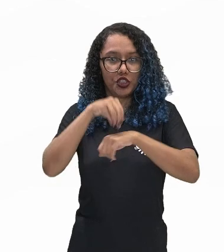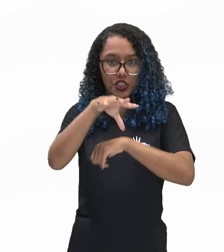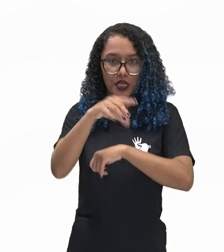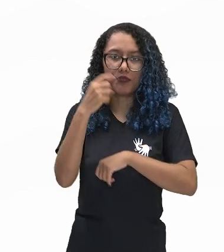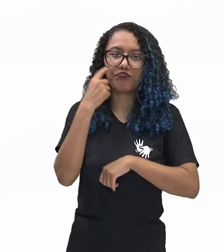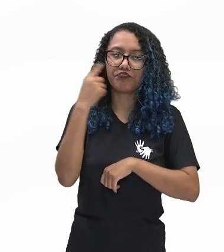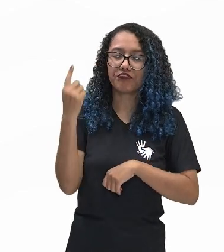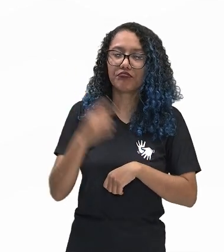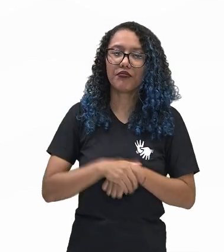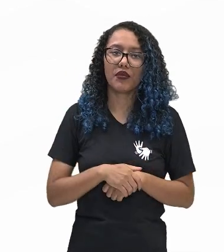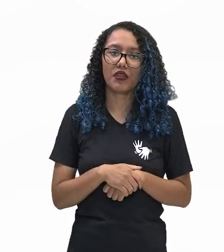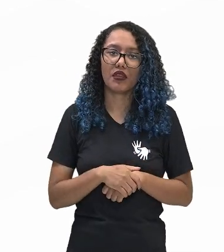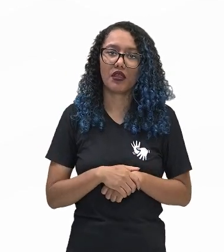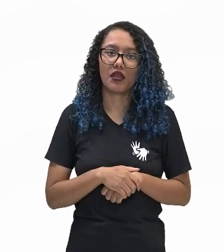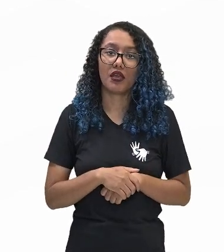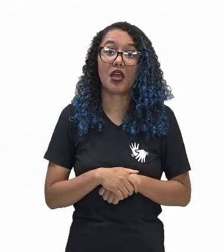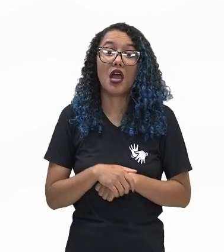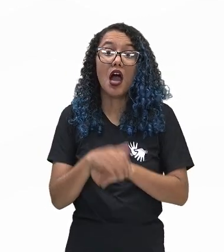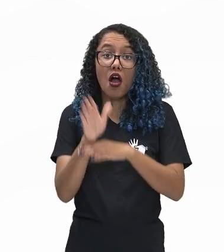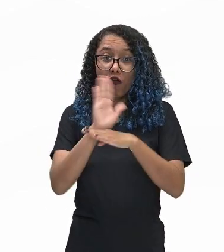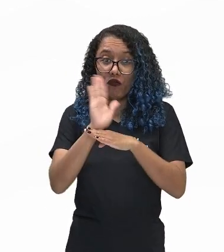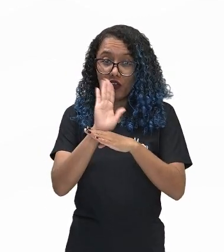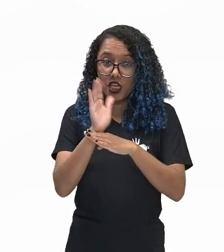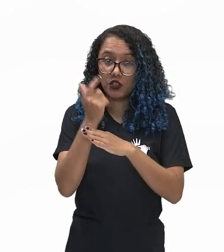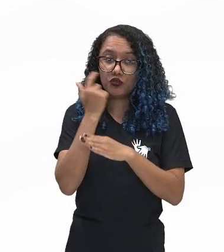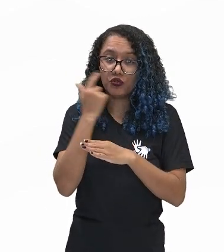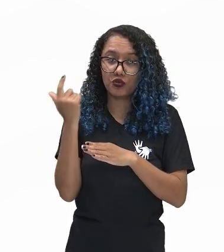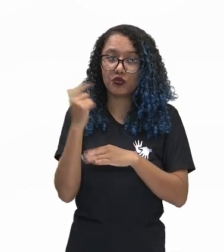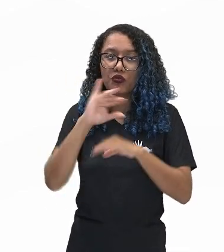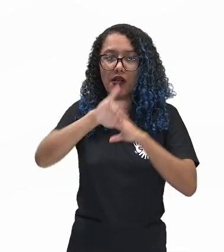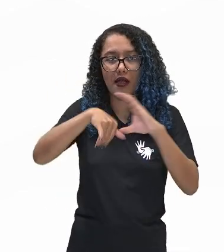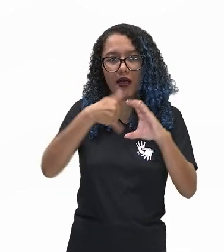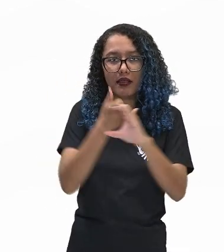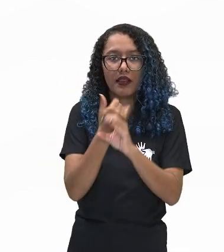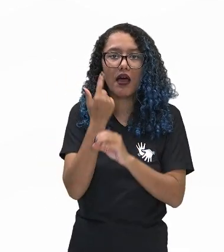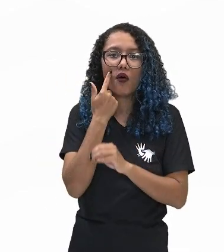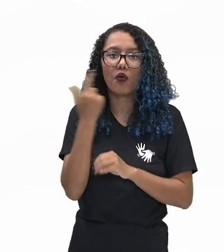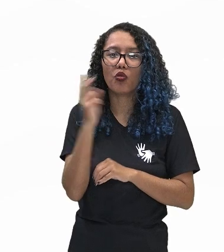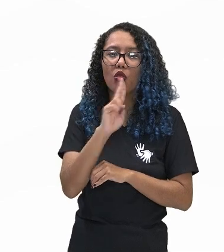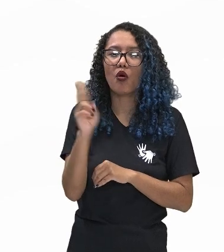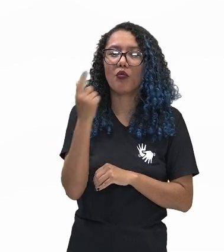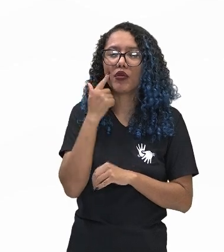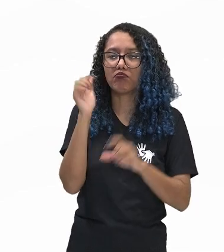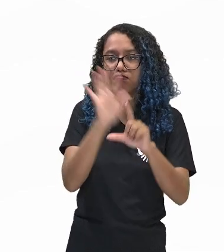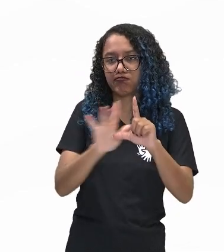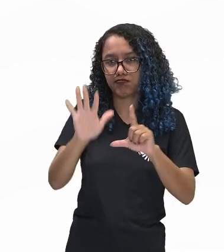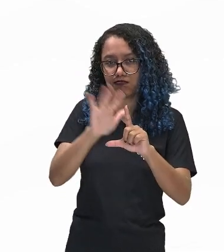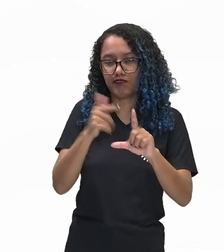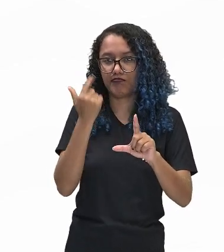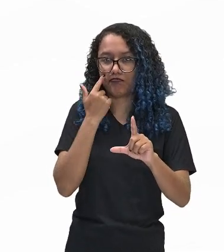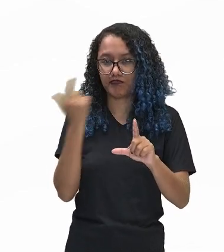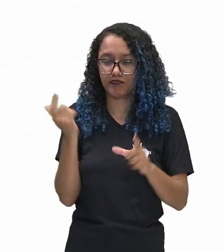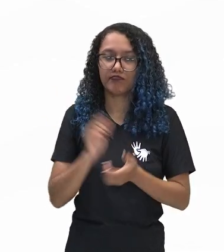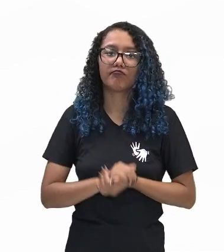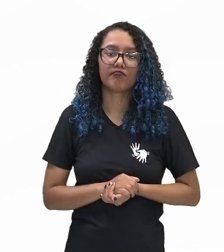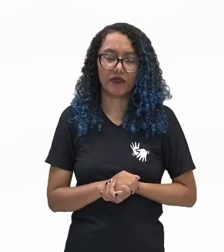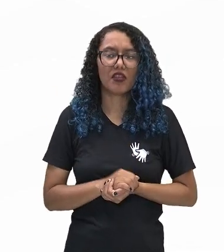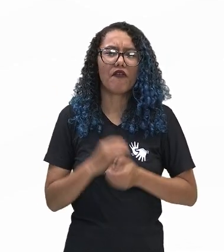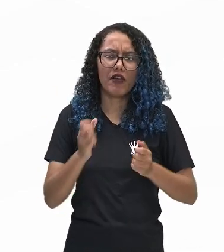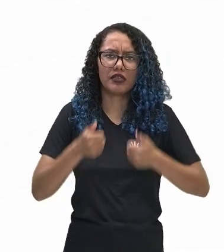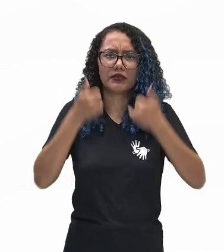ao vídeo do canal nerdologia contido nesse QR Code aí né e ele vai falar